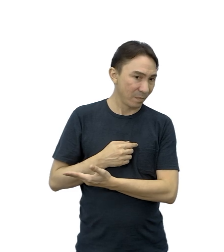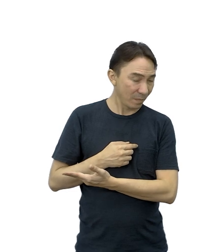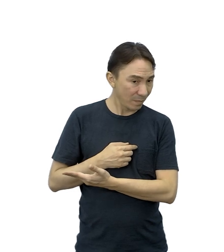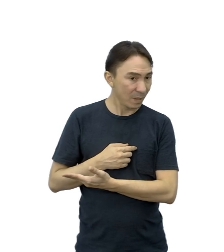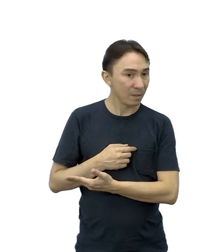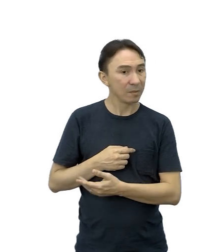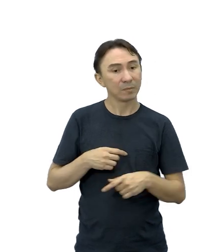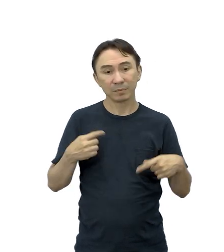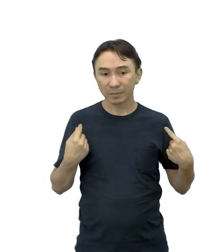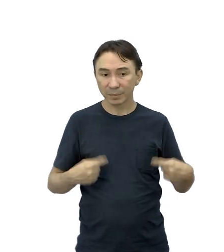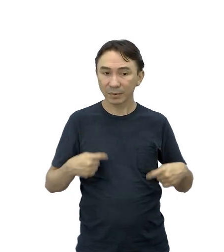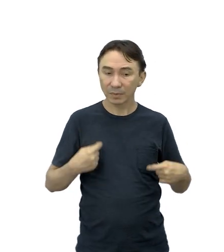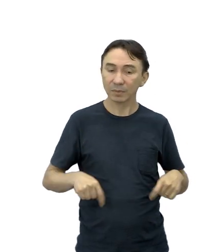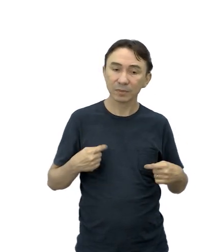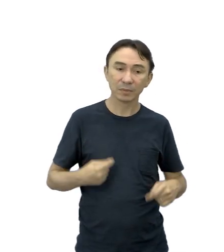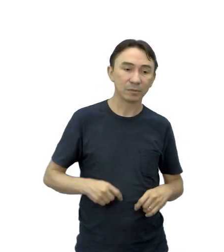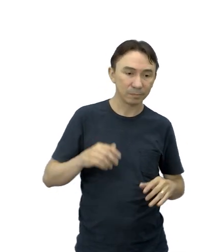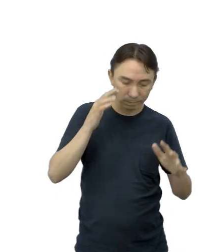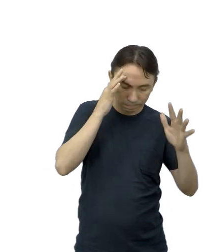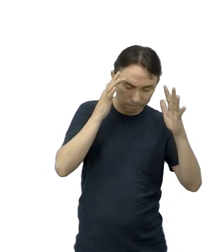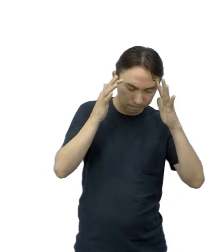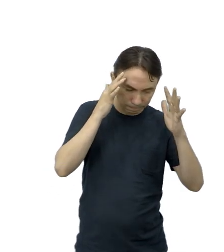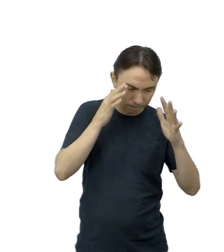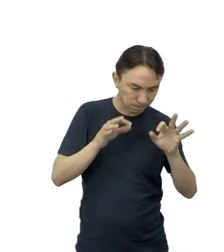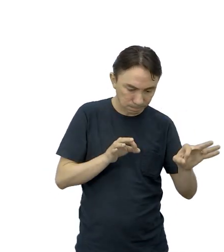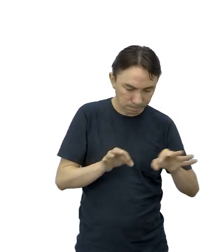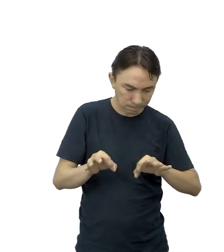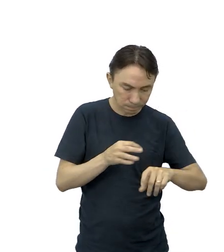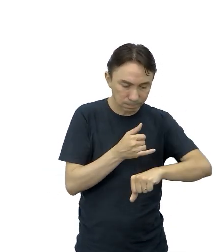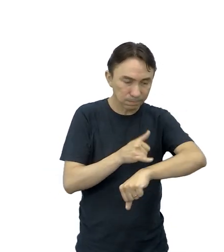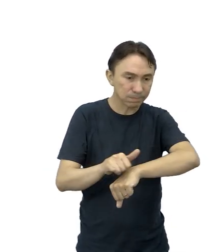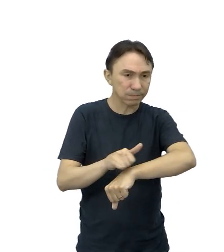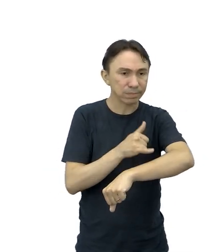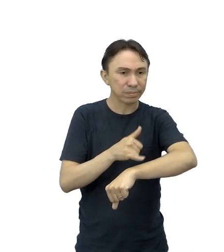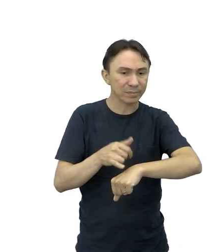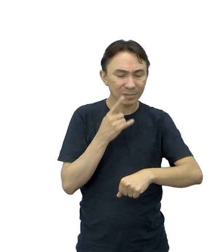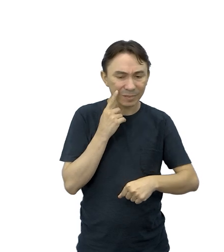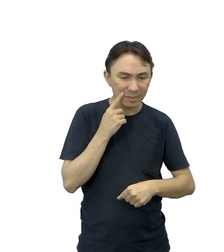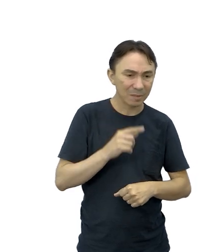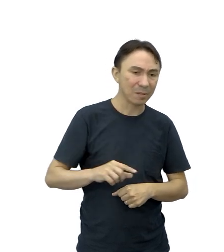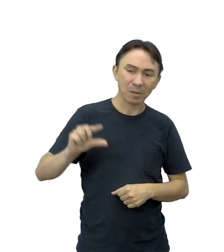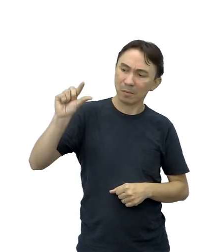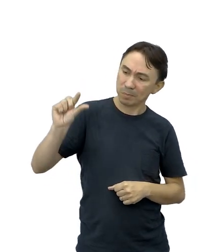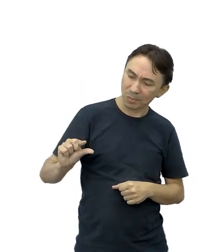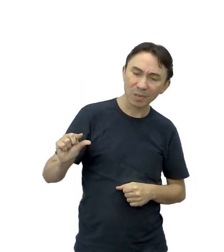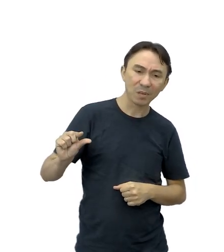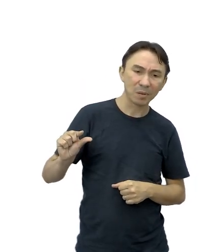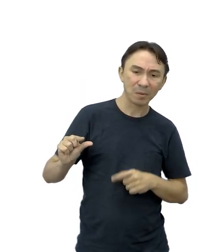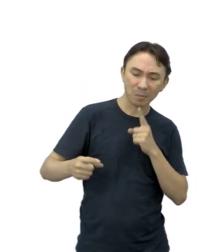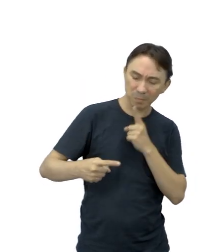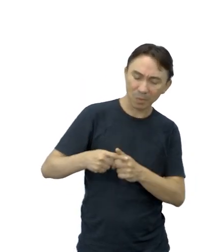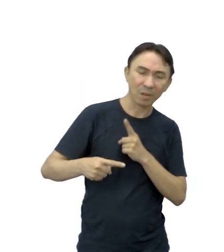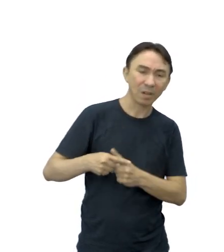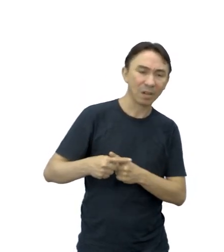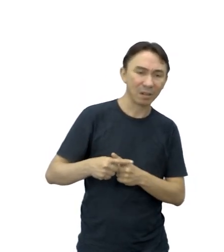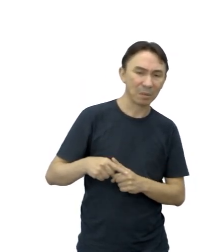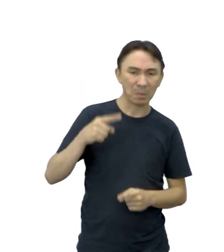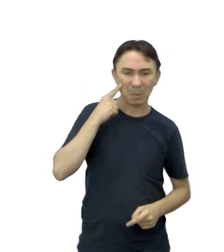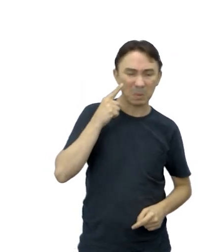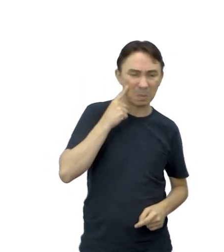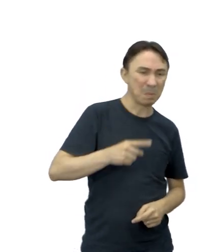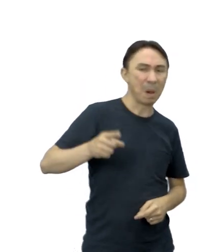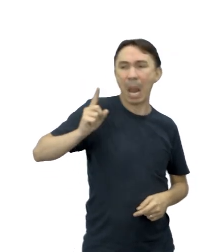é esse momento que eu tenho que pensar, porque esse índice foi baixo, né? E não recriminar, e sim olhar com esse